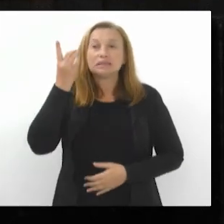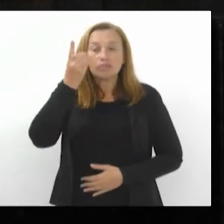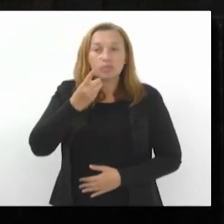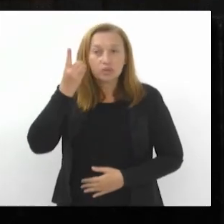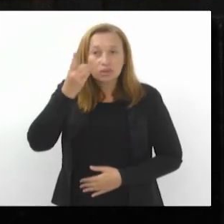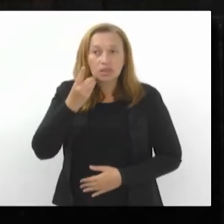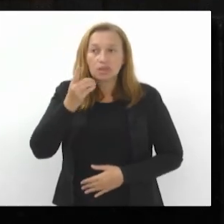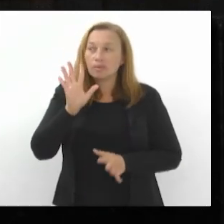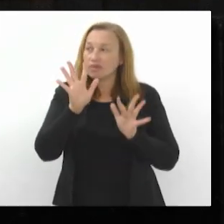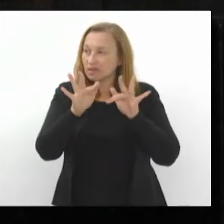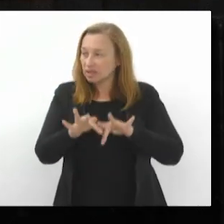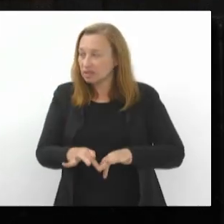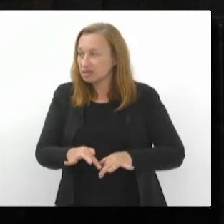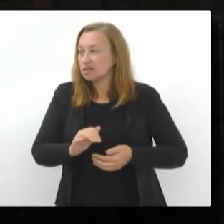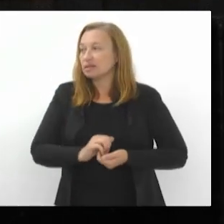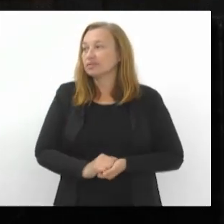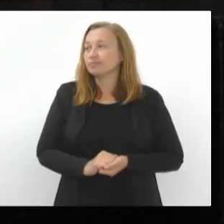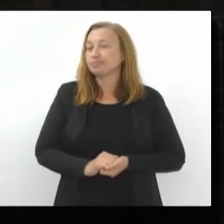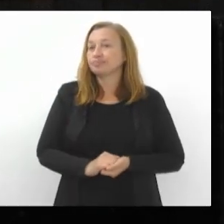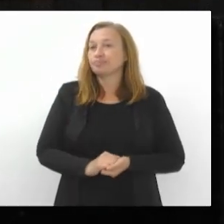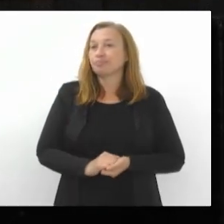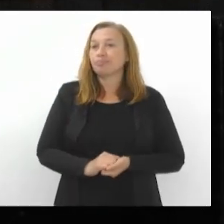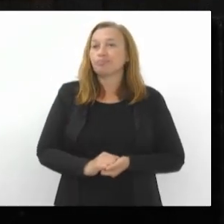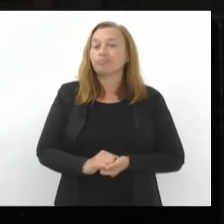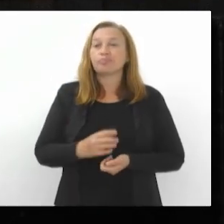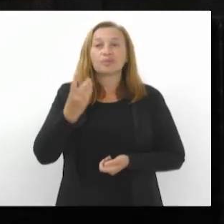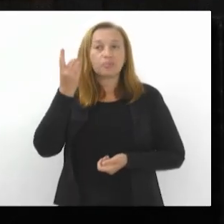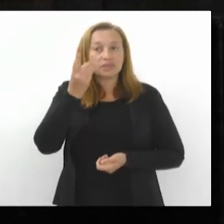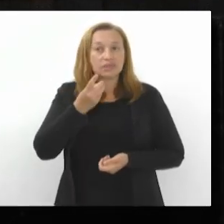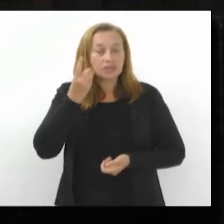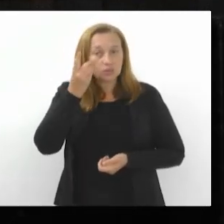para concluir, deputado